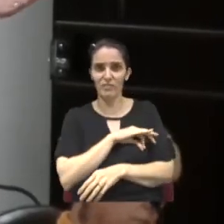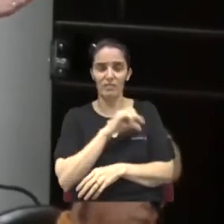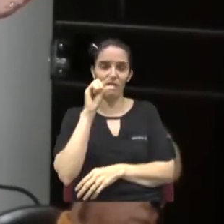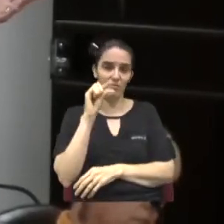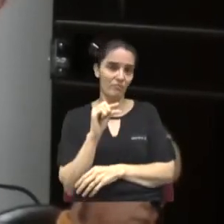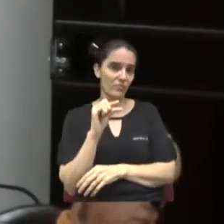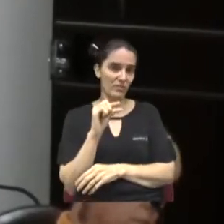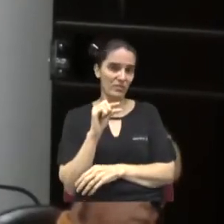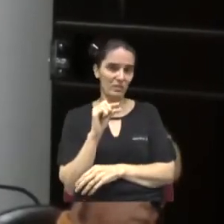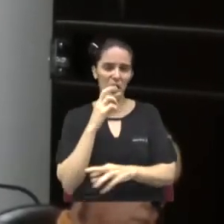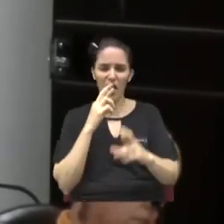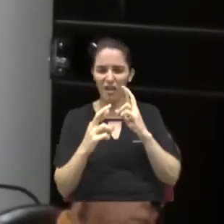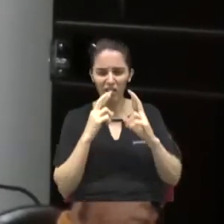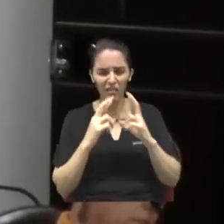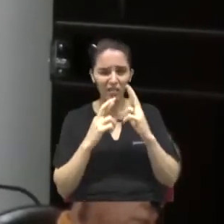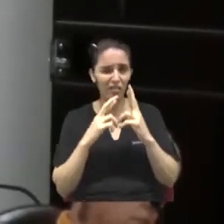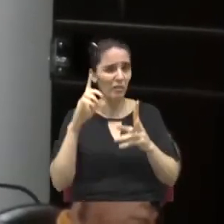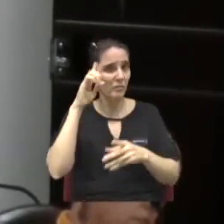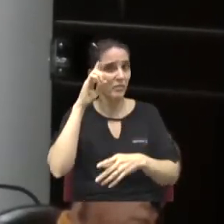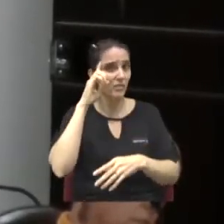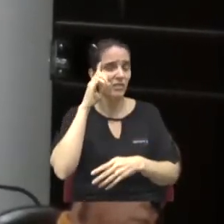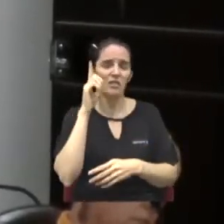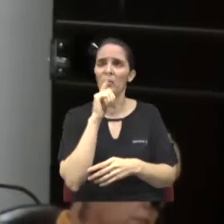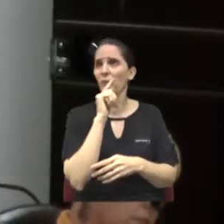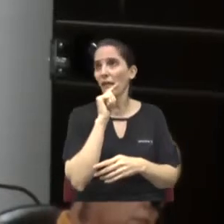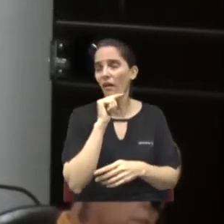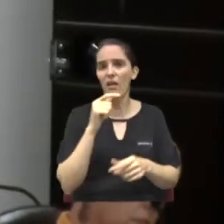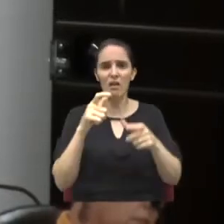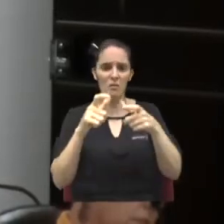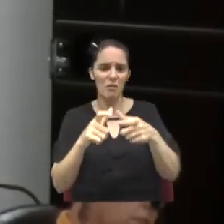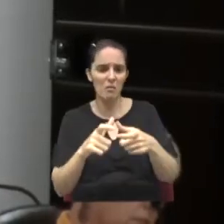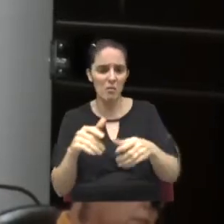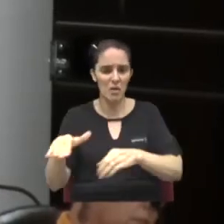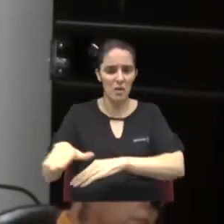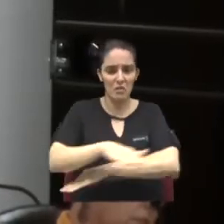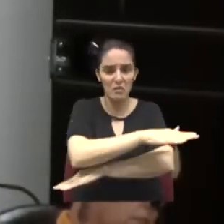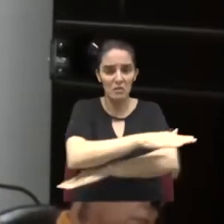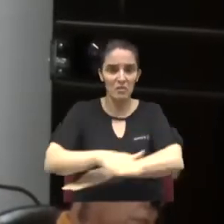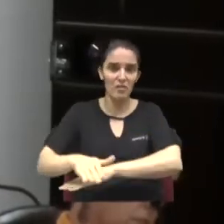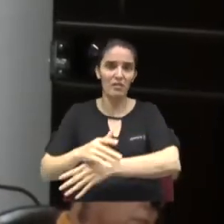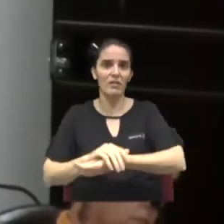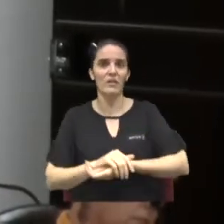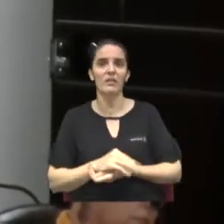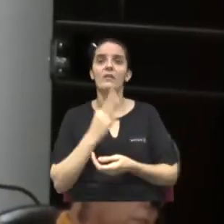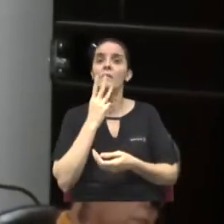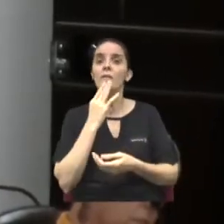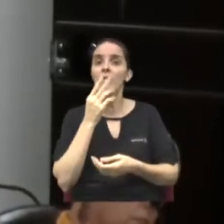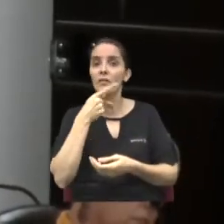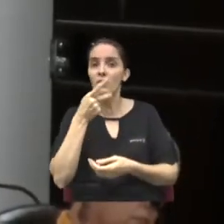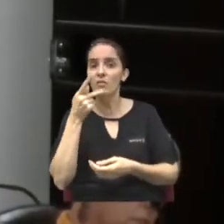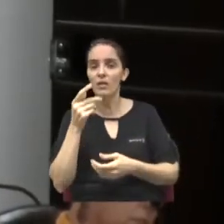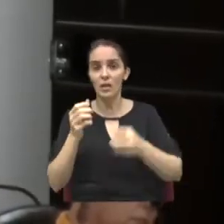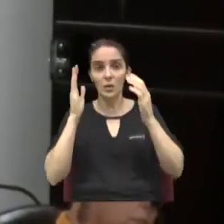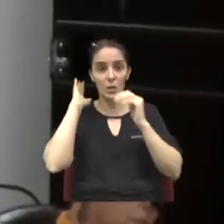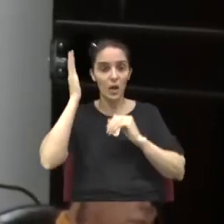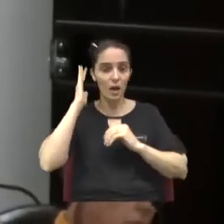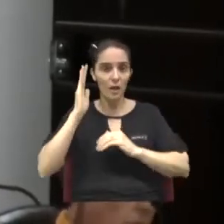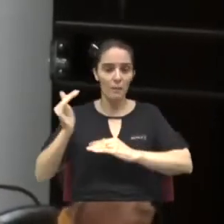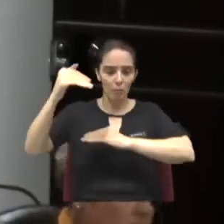reclamação tem o dia inteiro, com o preço da água, com o buraco que o Vaguinho esses dias postou, que o caminhão caiu no